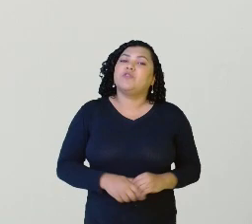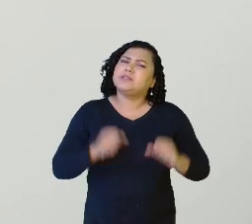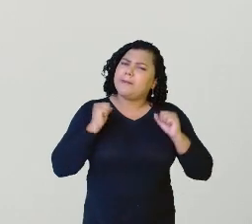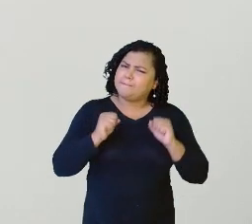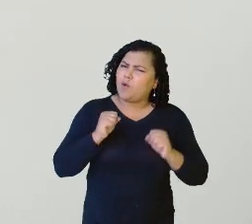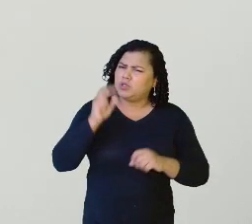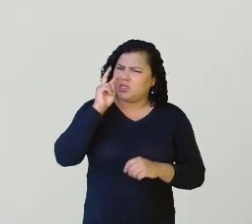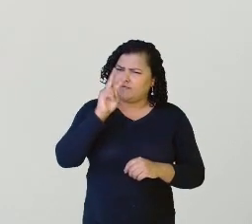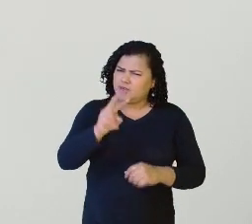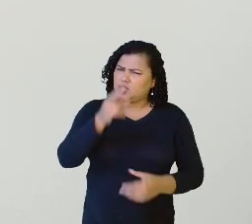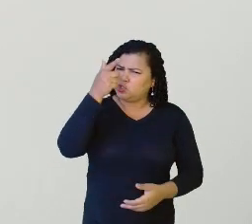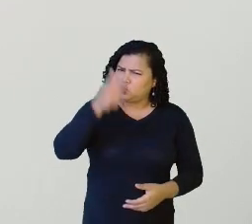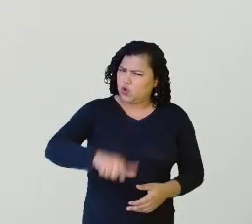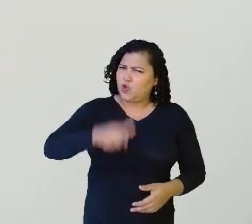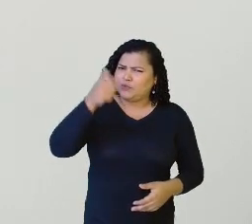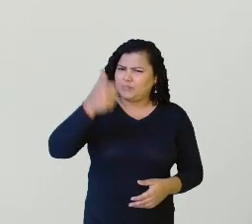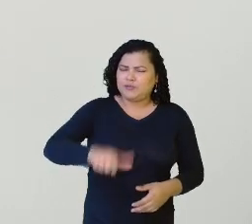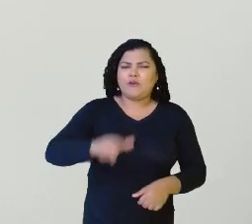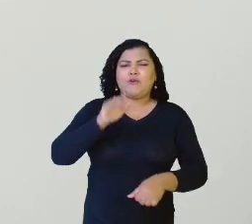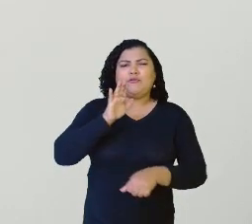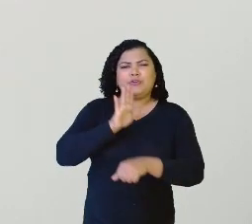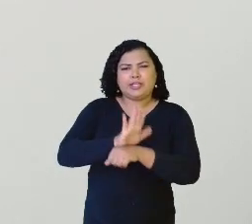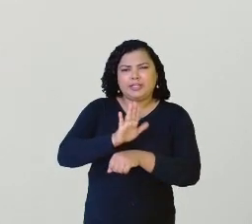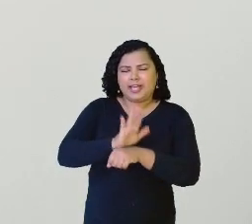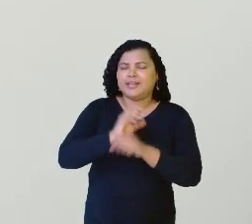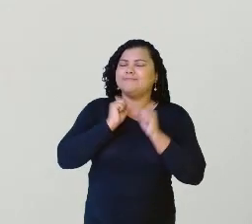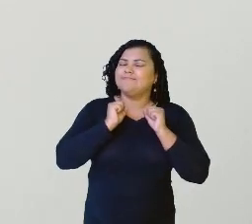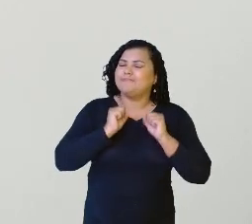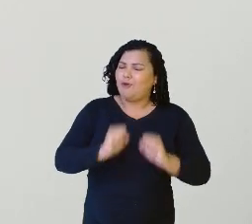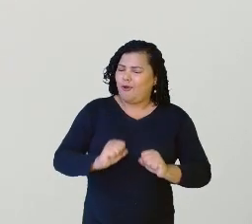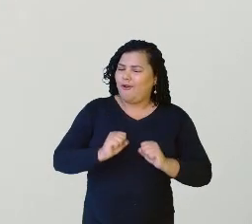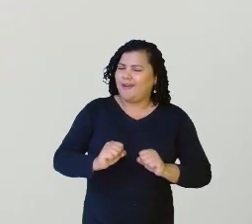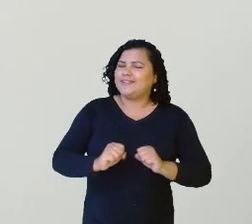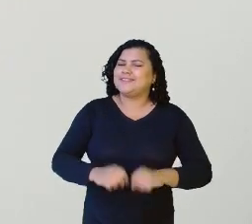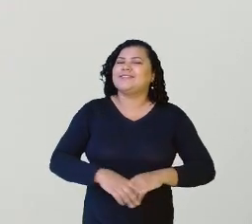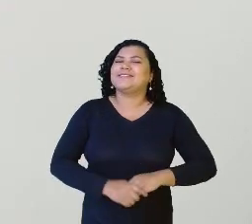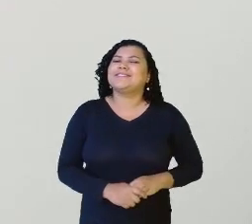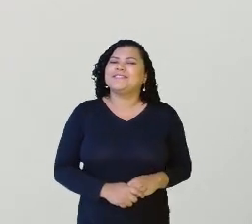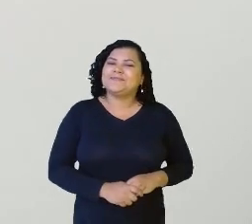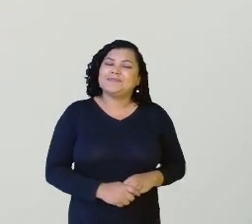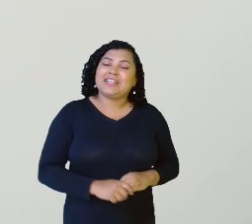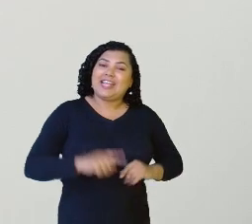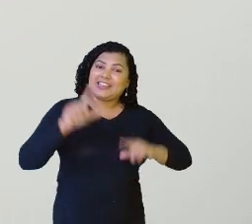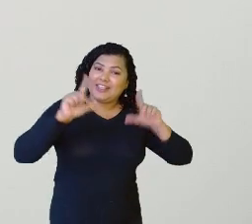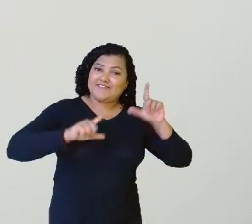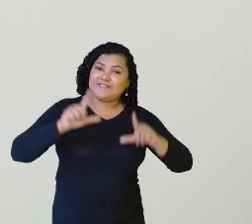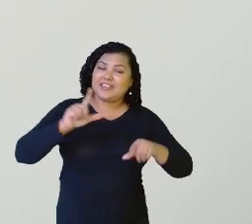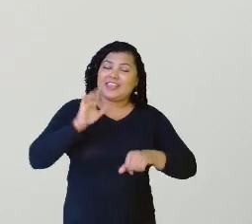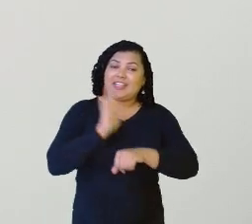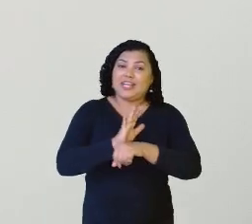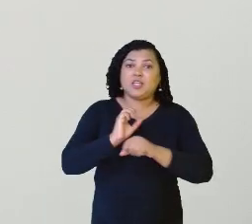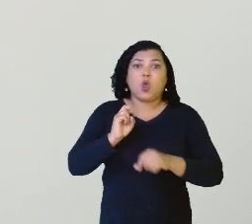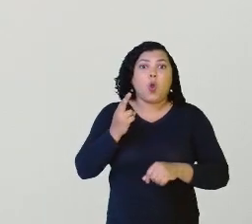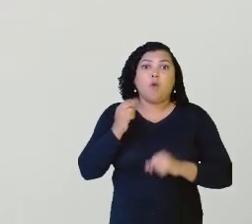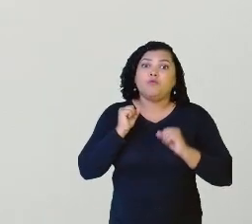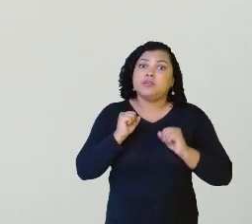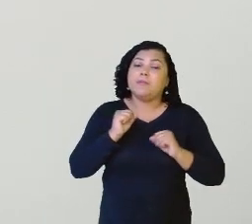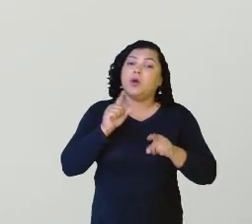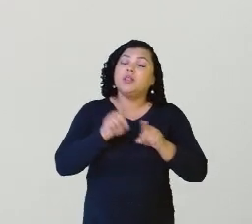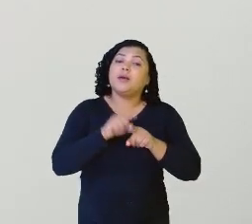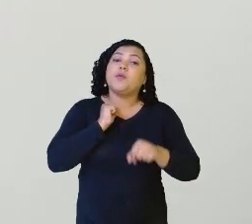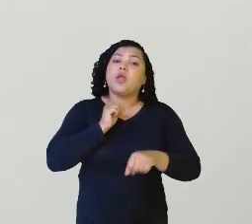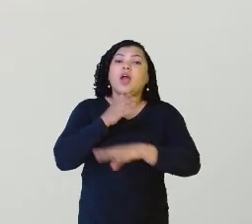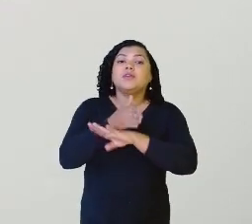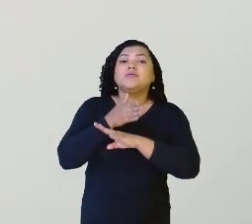se você quiser novamente assistir a aula de geografia, pode assistir na reprise no horário da tarde. Ou então, acessa